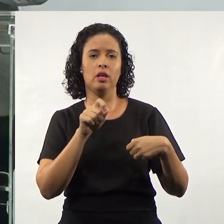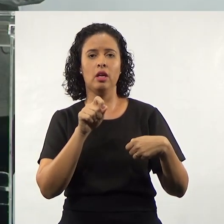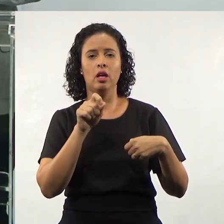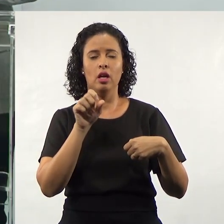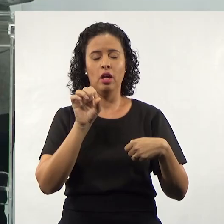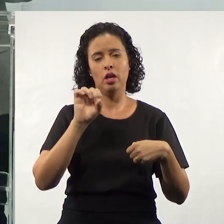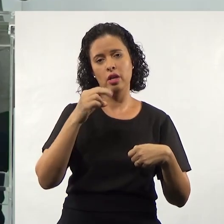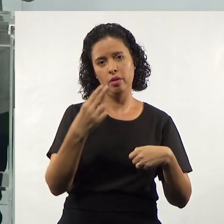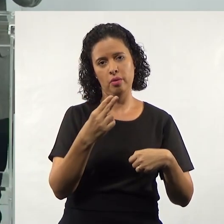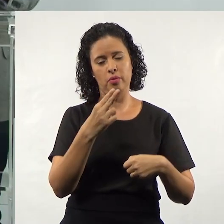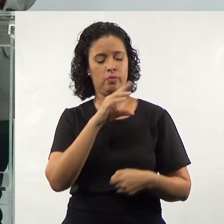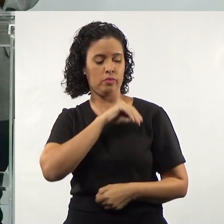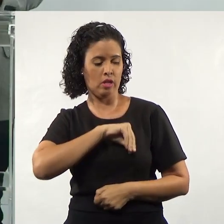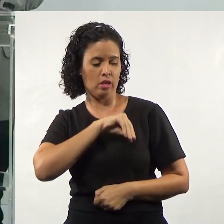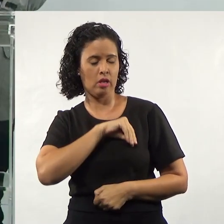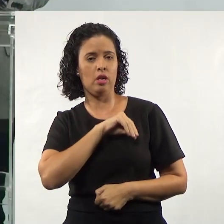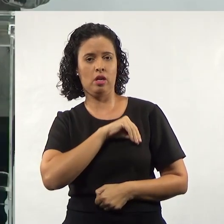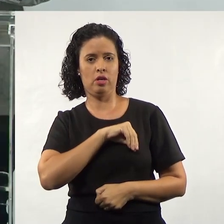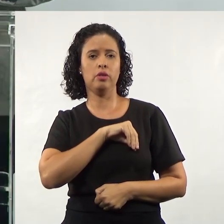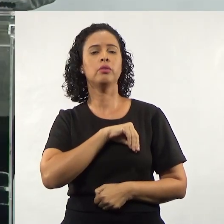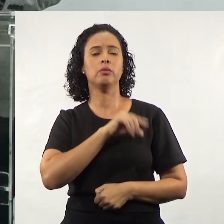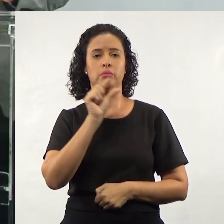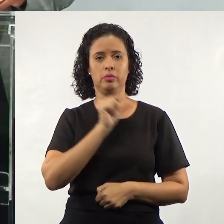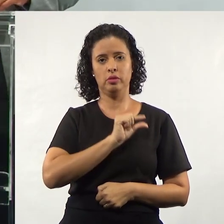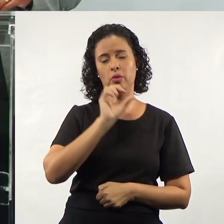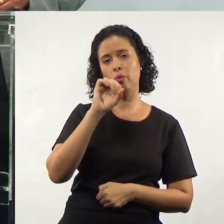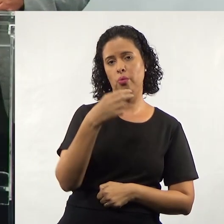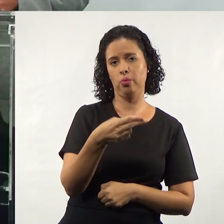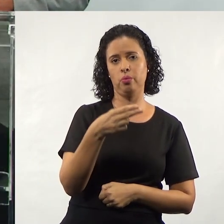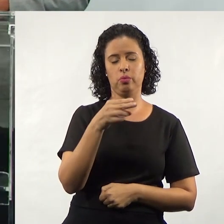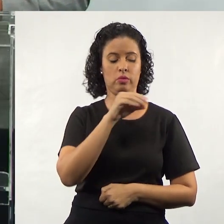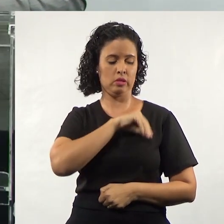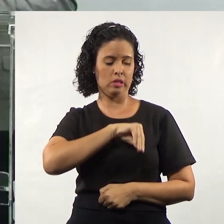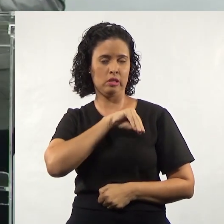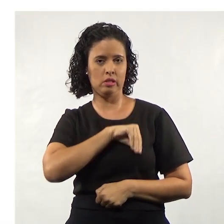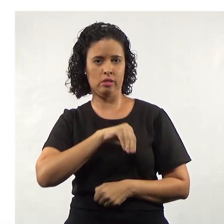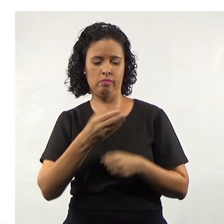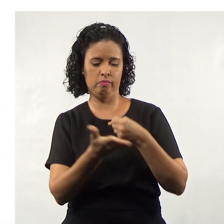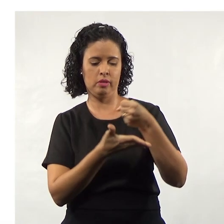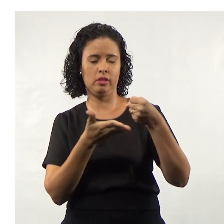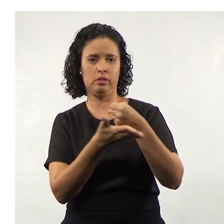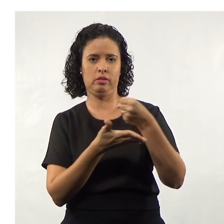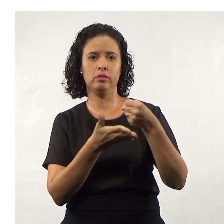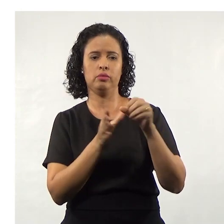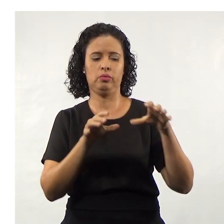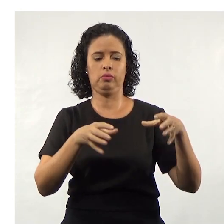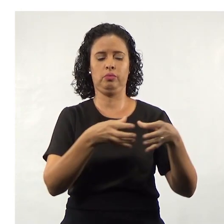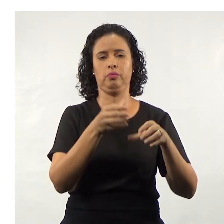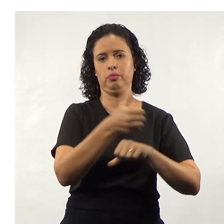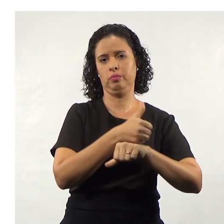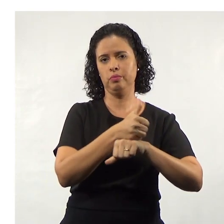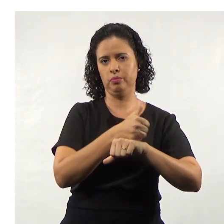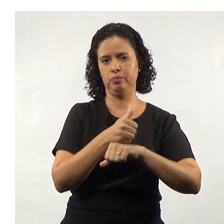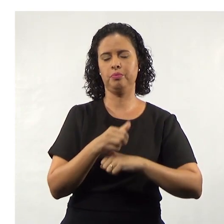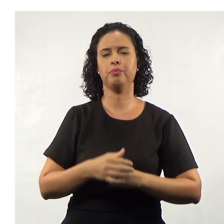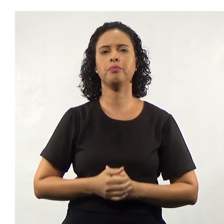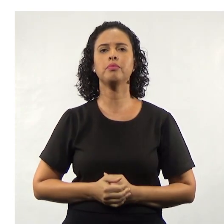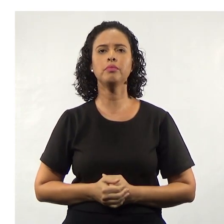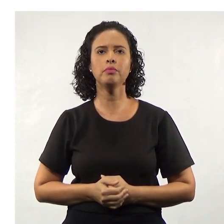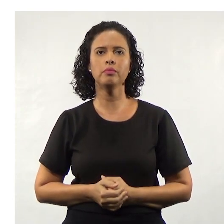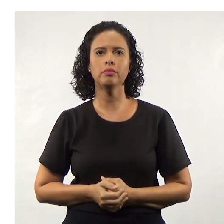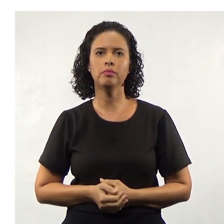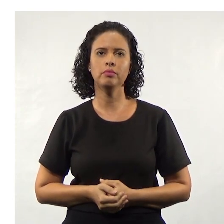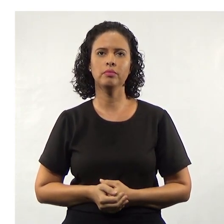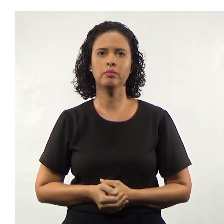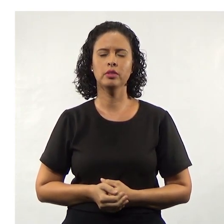mínimo ou o salário base da categoria. Isso está descrito lá na lei, tá bom? Olha aqui, ó. Tais políticas só existem a